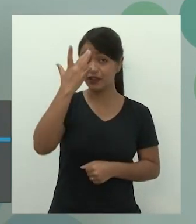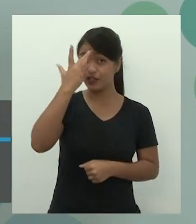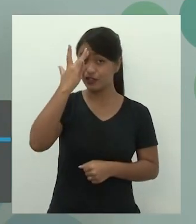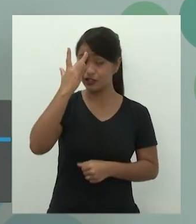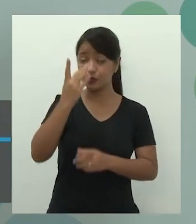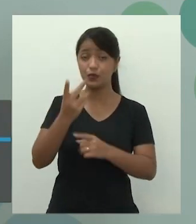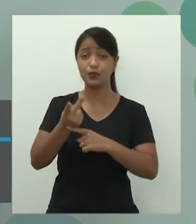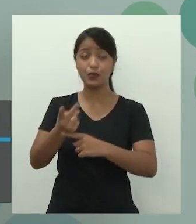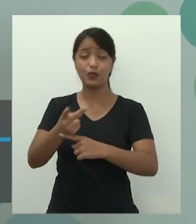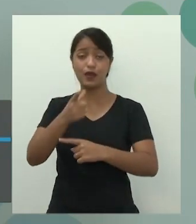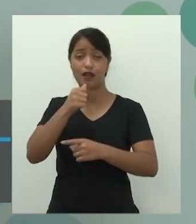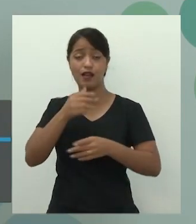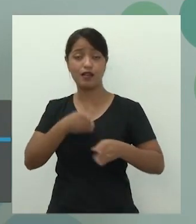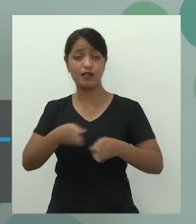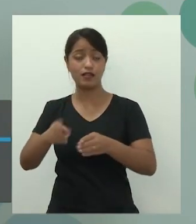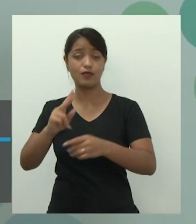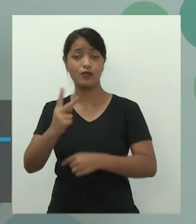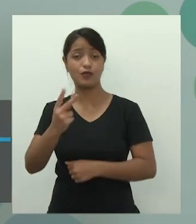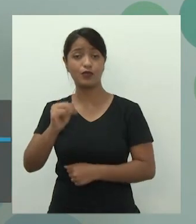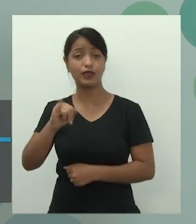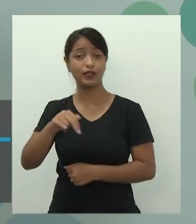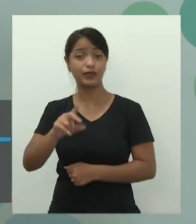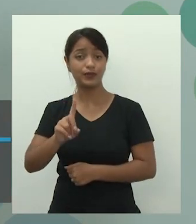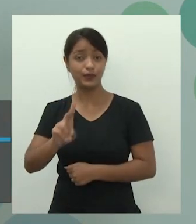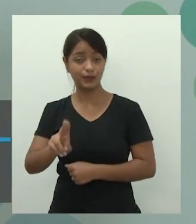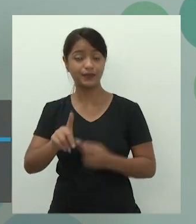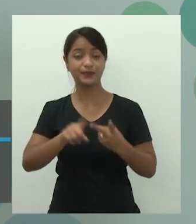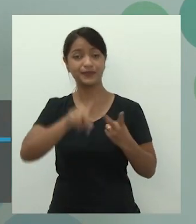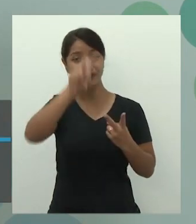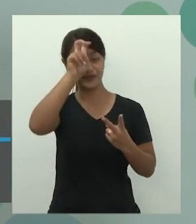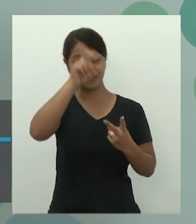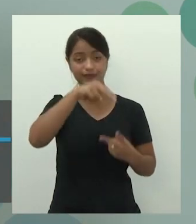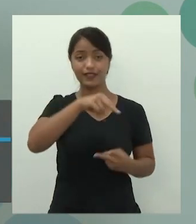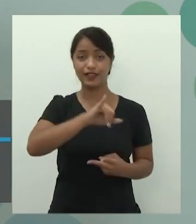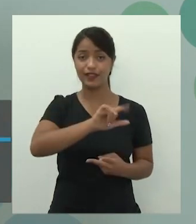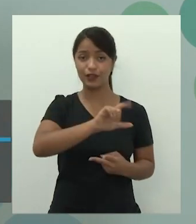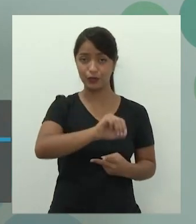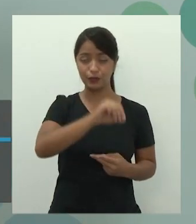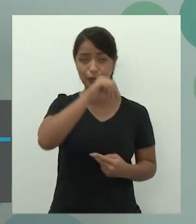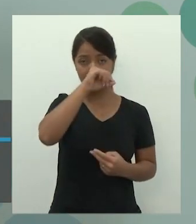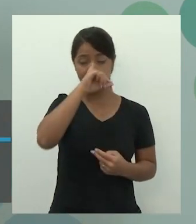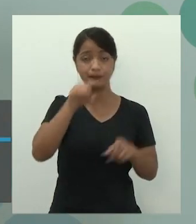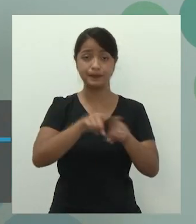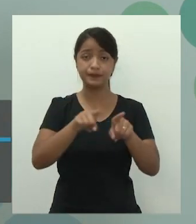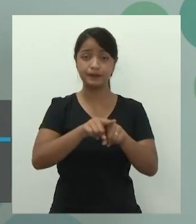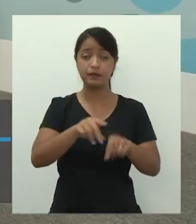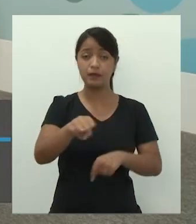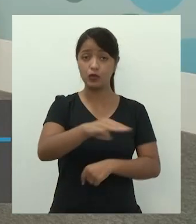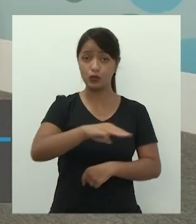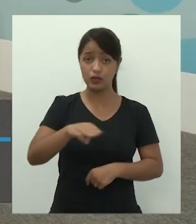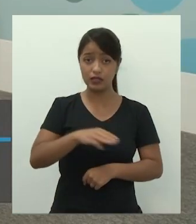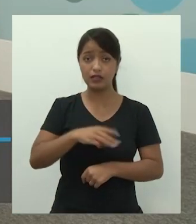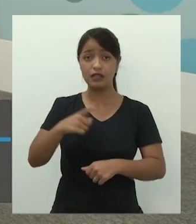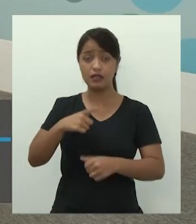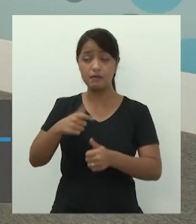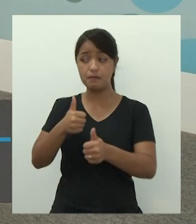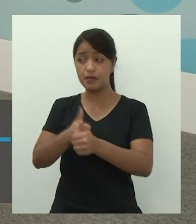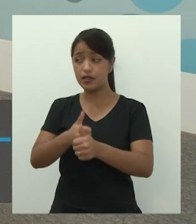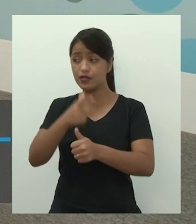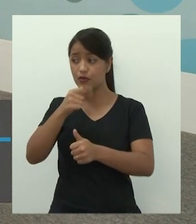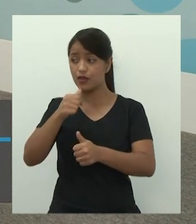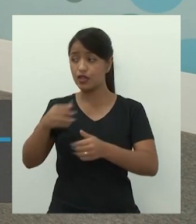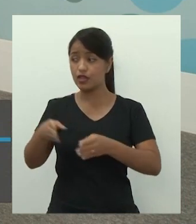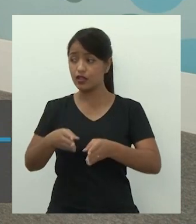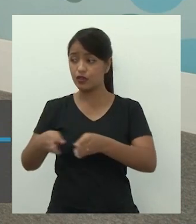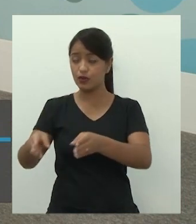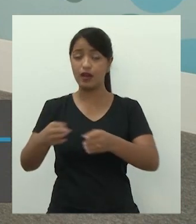Indo, no Egito, o Nilo. E nós temos aí a Mesopotâmia, que está entre 2 rios muito importantes. Exatamente.